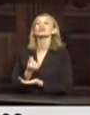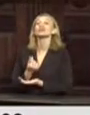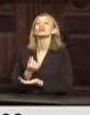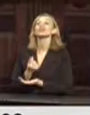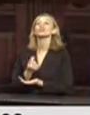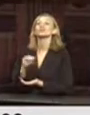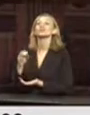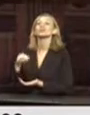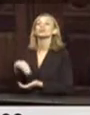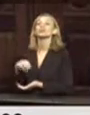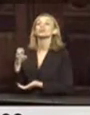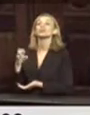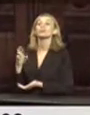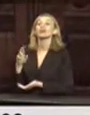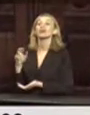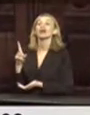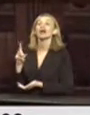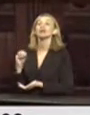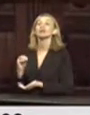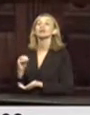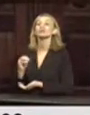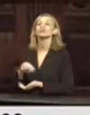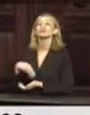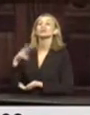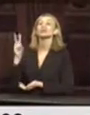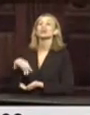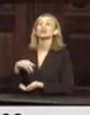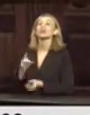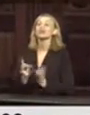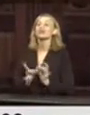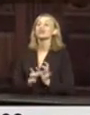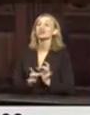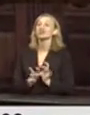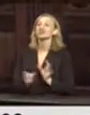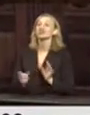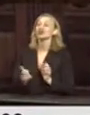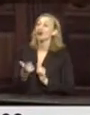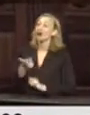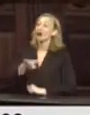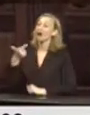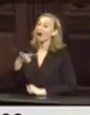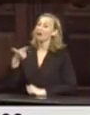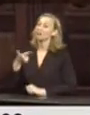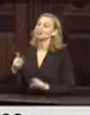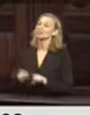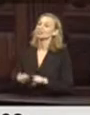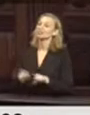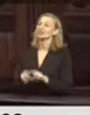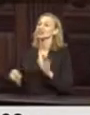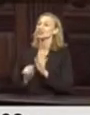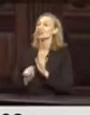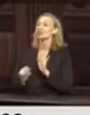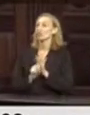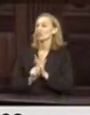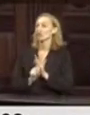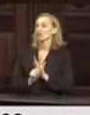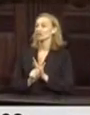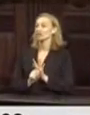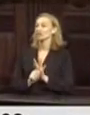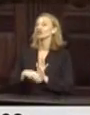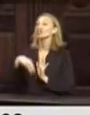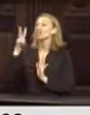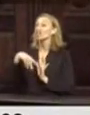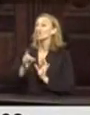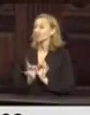É quem trafica arma e quem trafica droga. E quem trafica arma e trafica